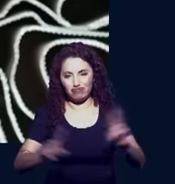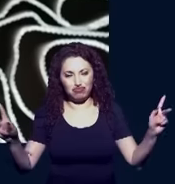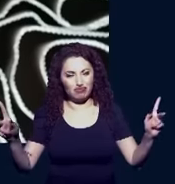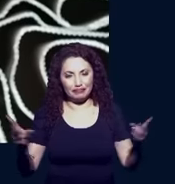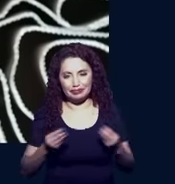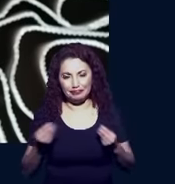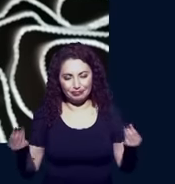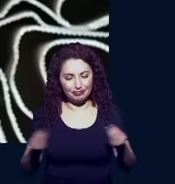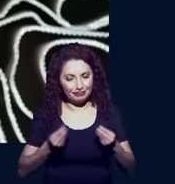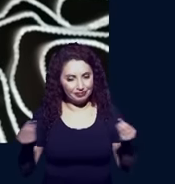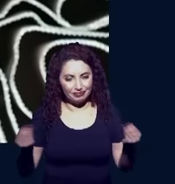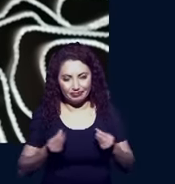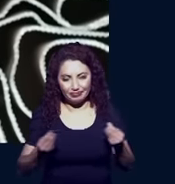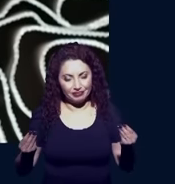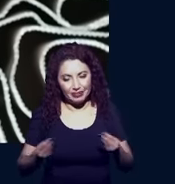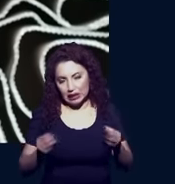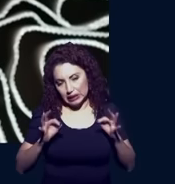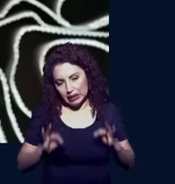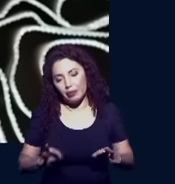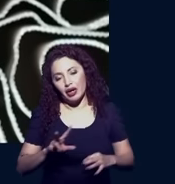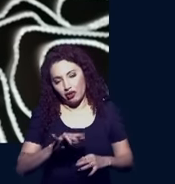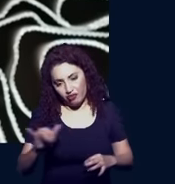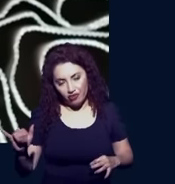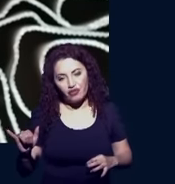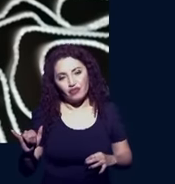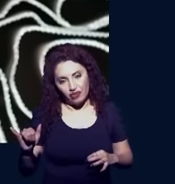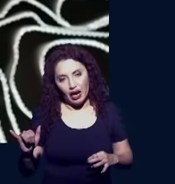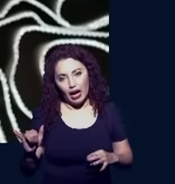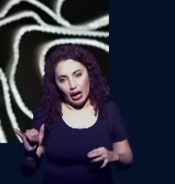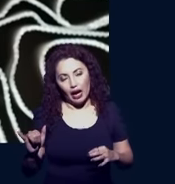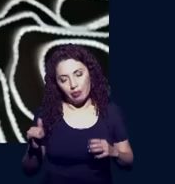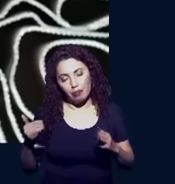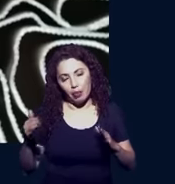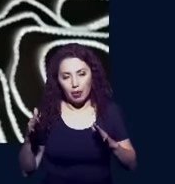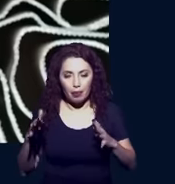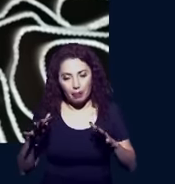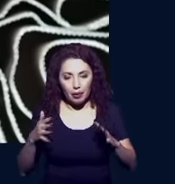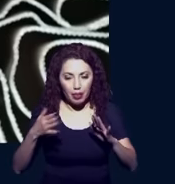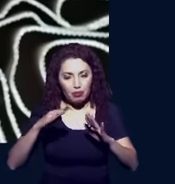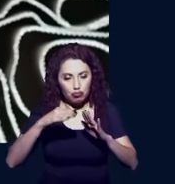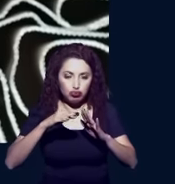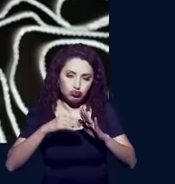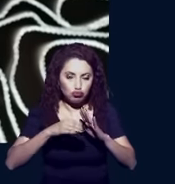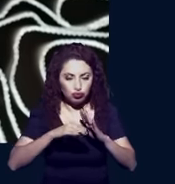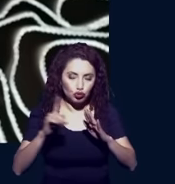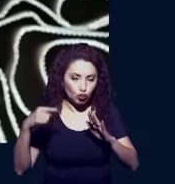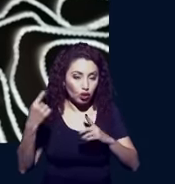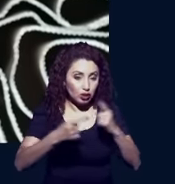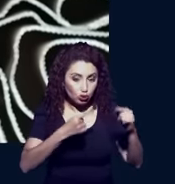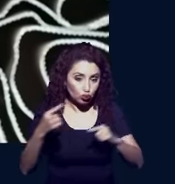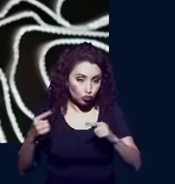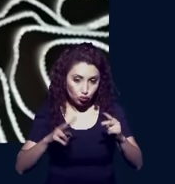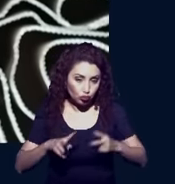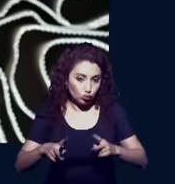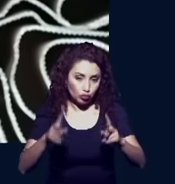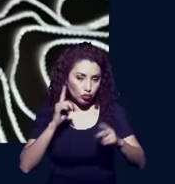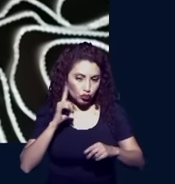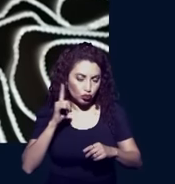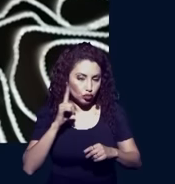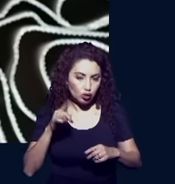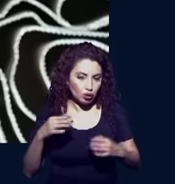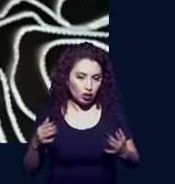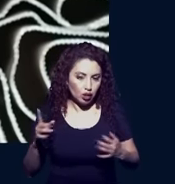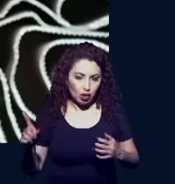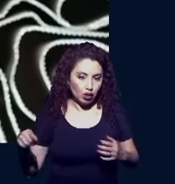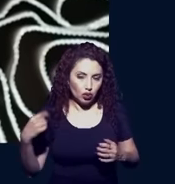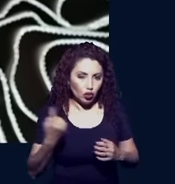eh certamente vai ter um efeito de desaquecimento e a gente tem discutido isso diariamente né no fundo a gente não perdeu nenhuma